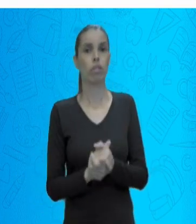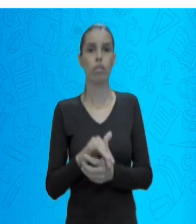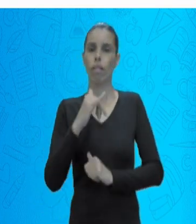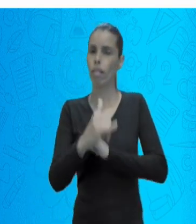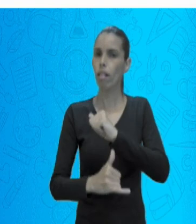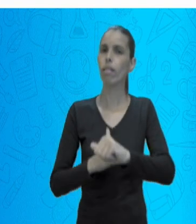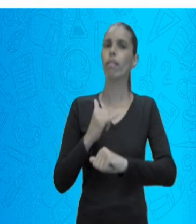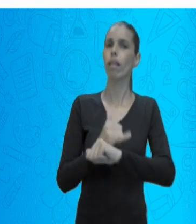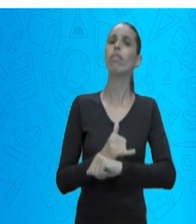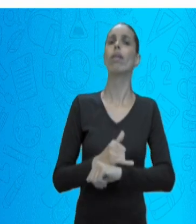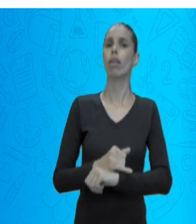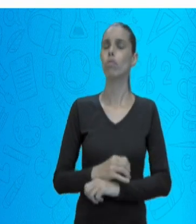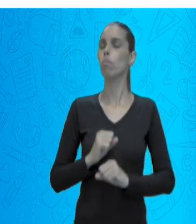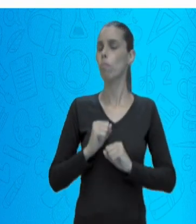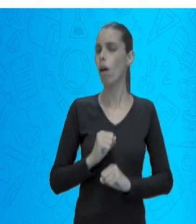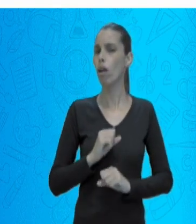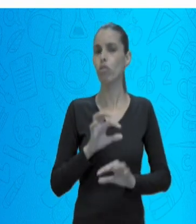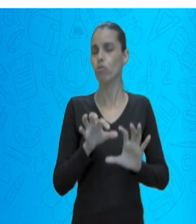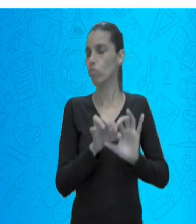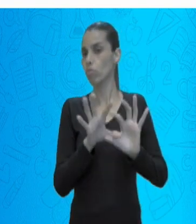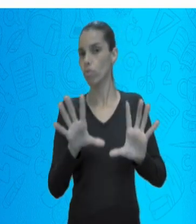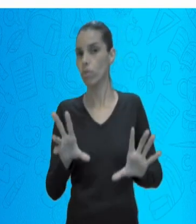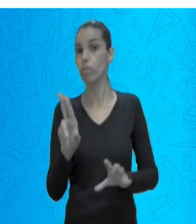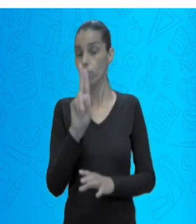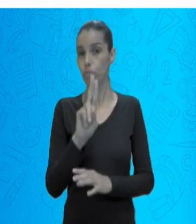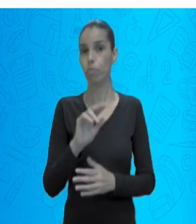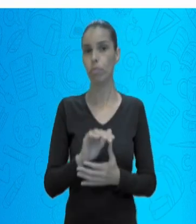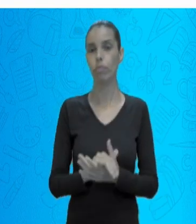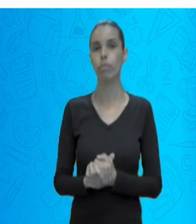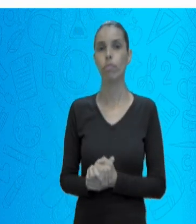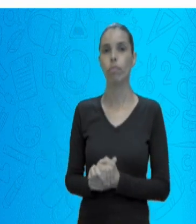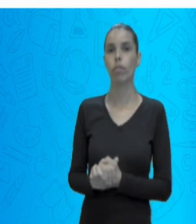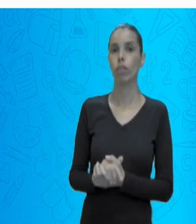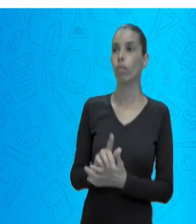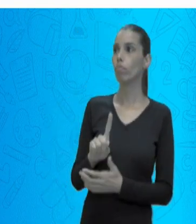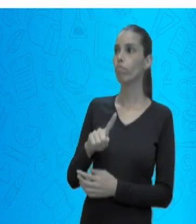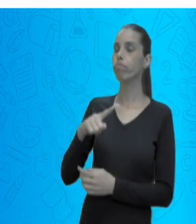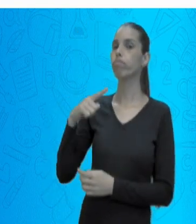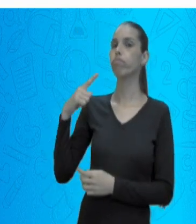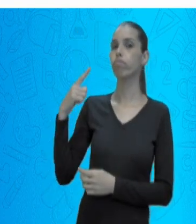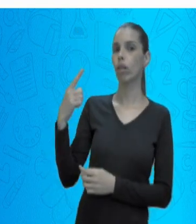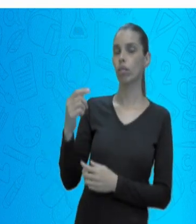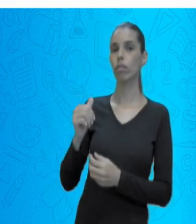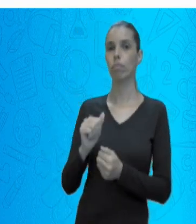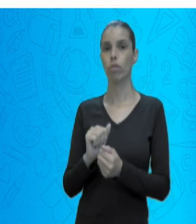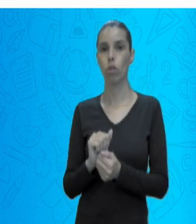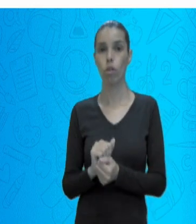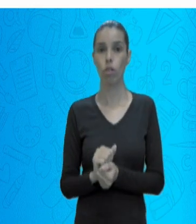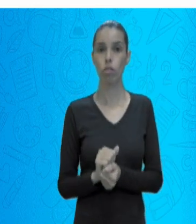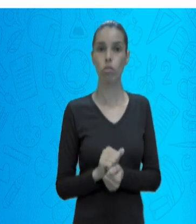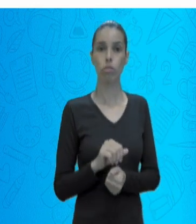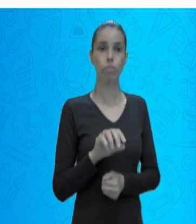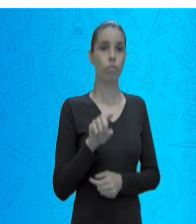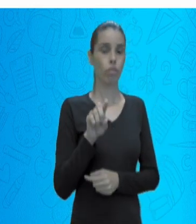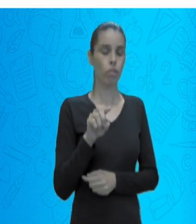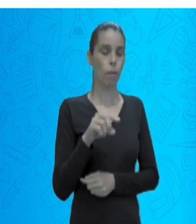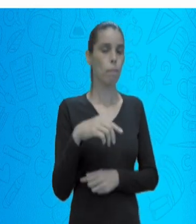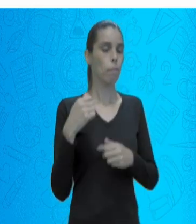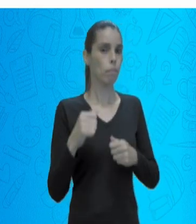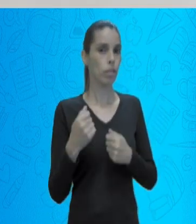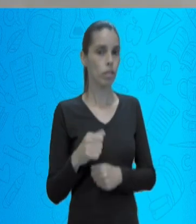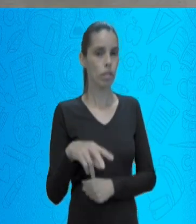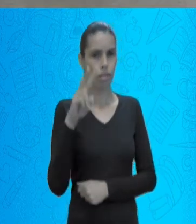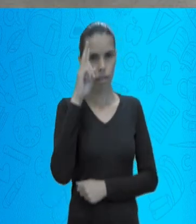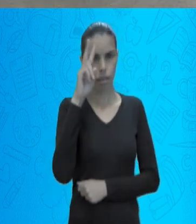aprendemos na aula, os sinais de pontuação que encontrar. Depois, é só relembrar o nome de cada